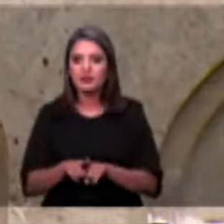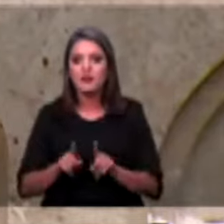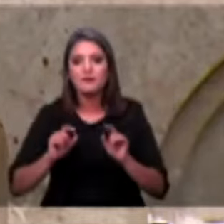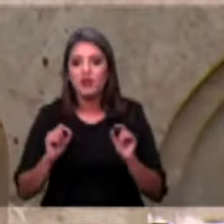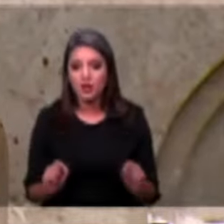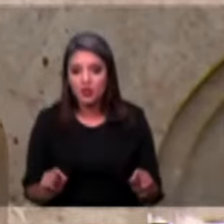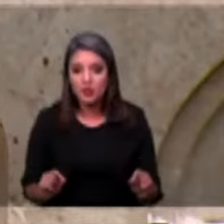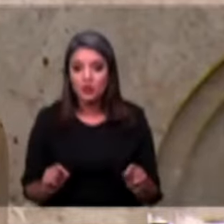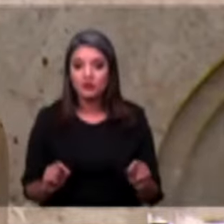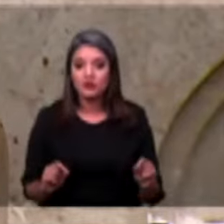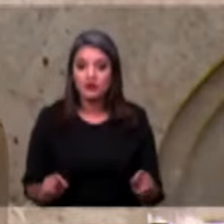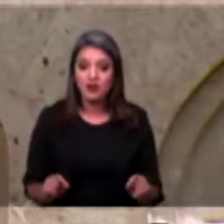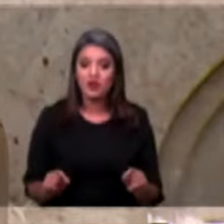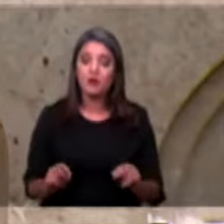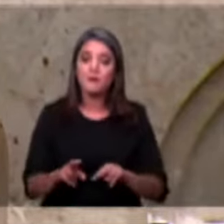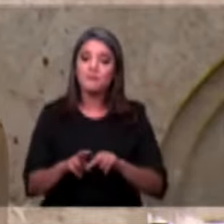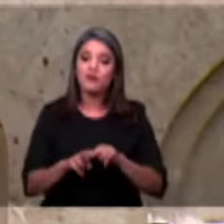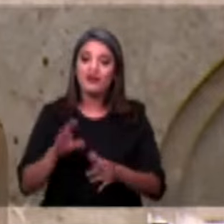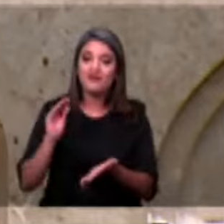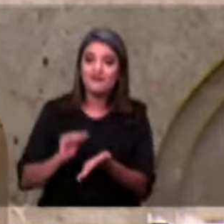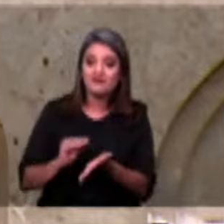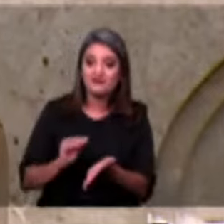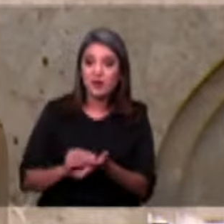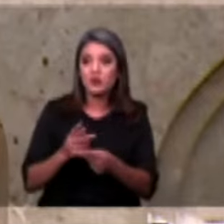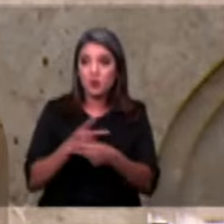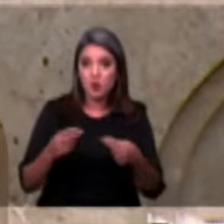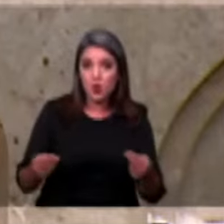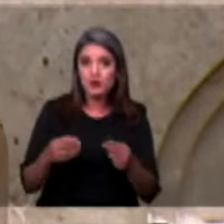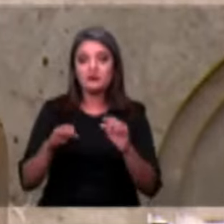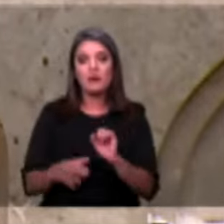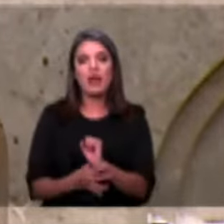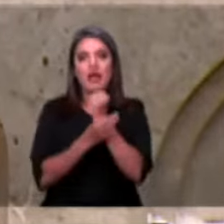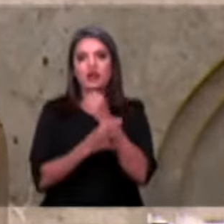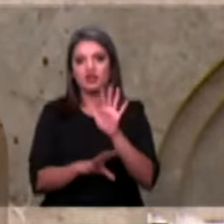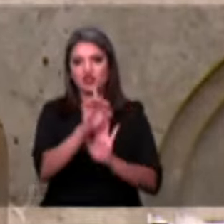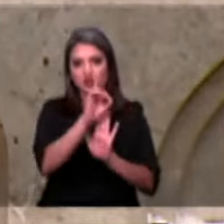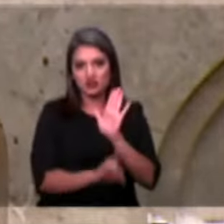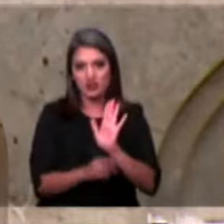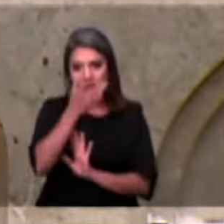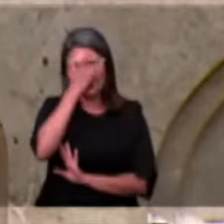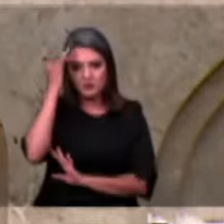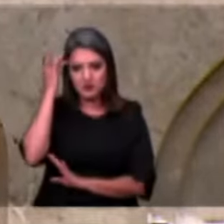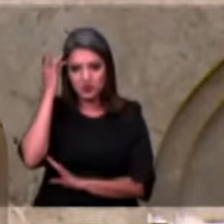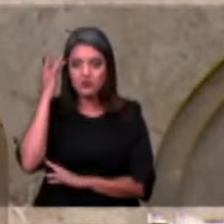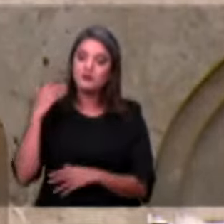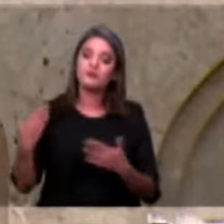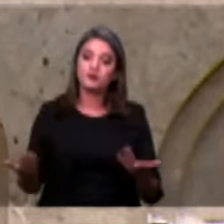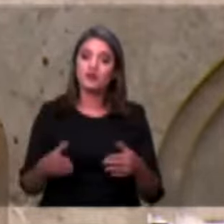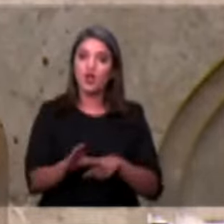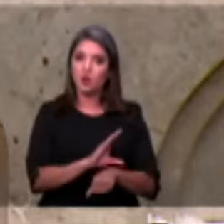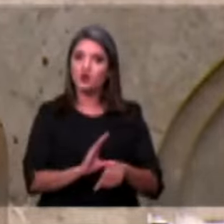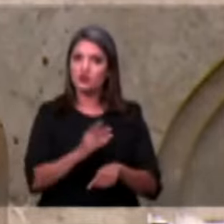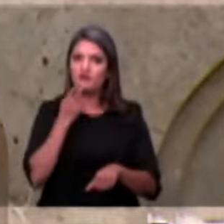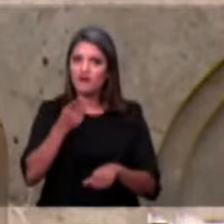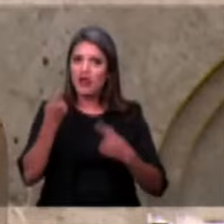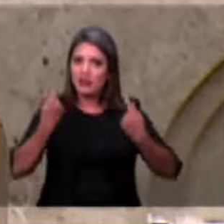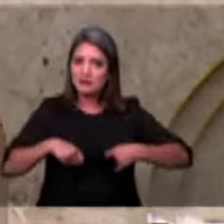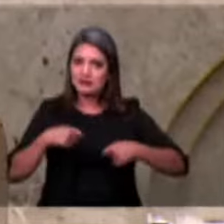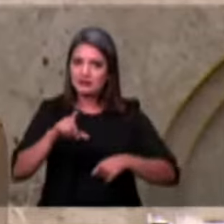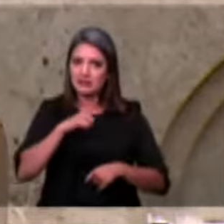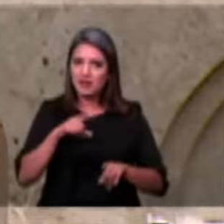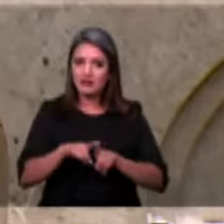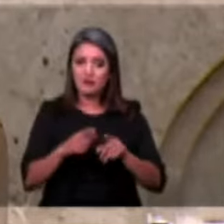insuficiência de medidas efetivadoras dos direitos fundamentais que o texto constitucional assegura e dos